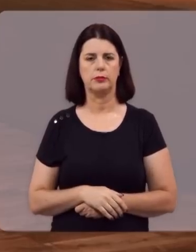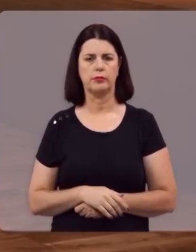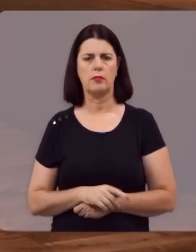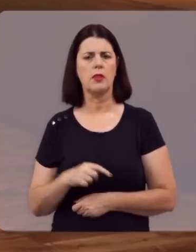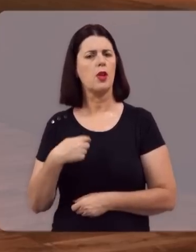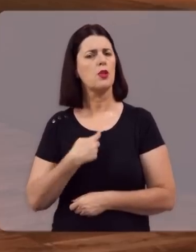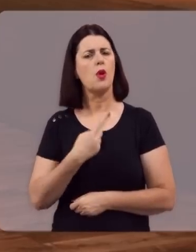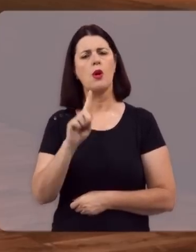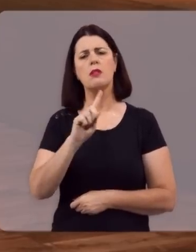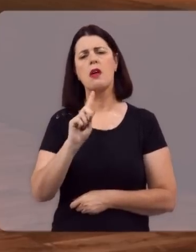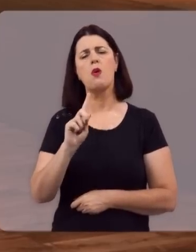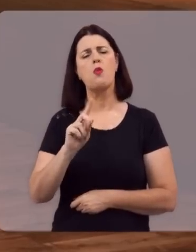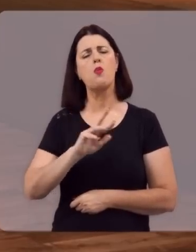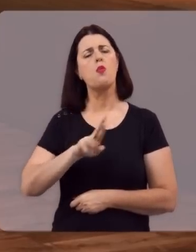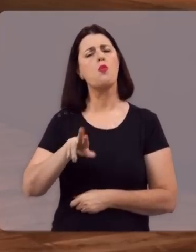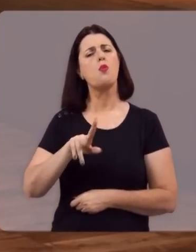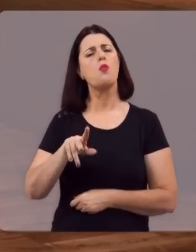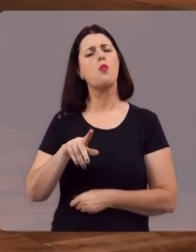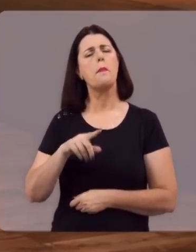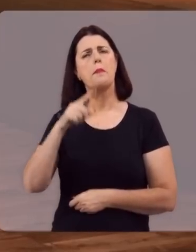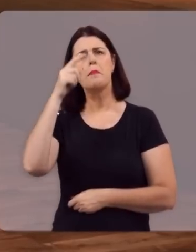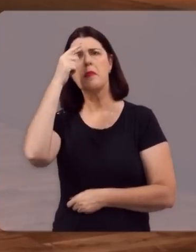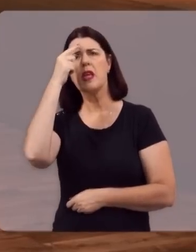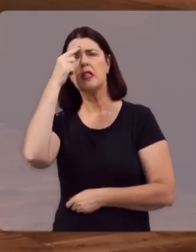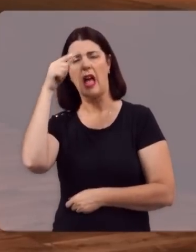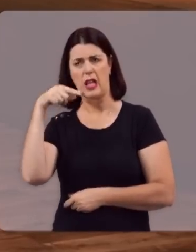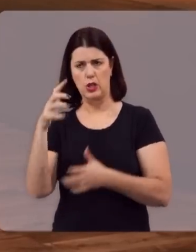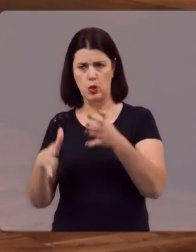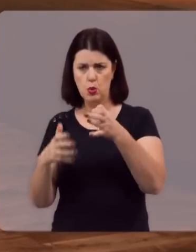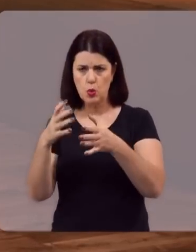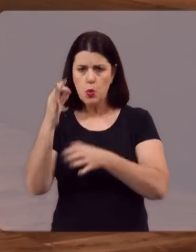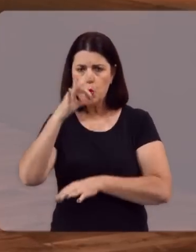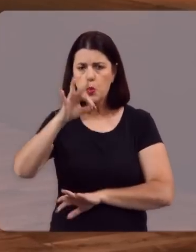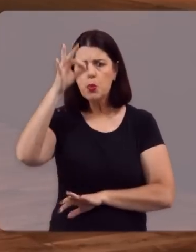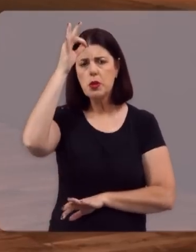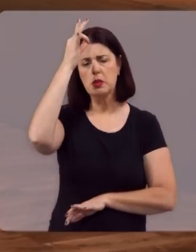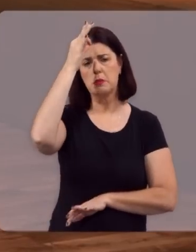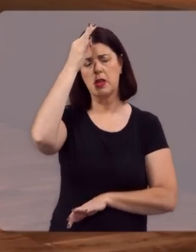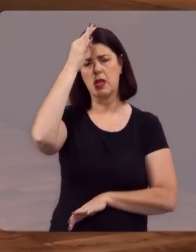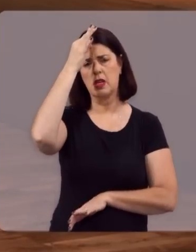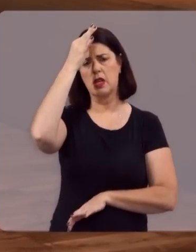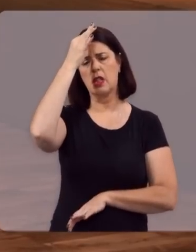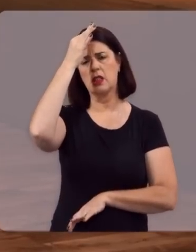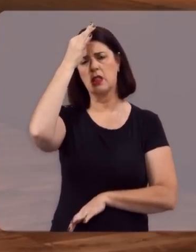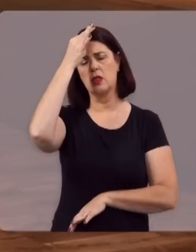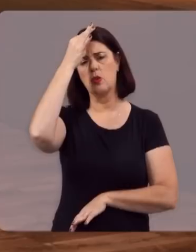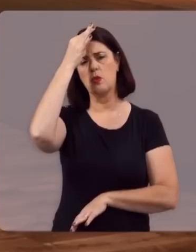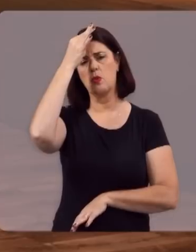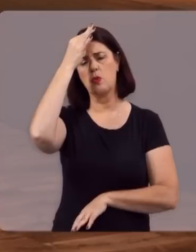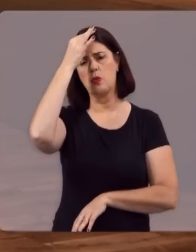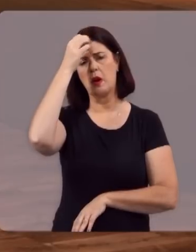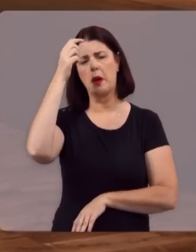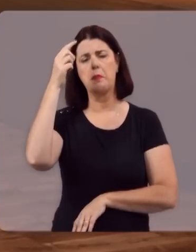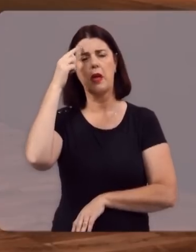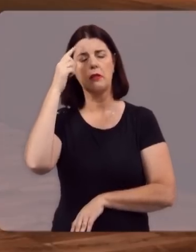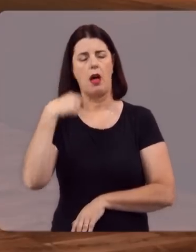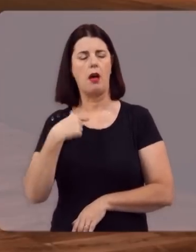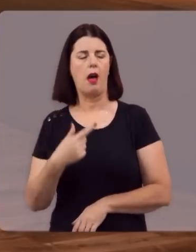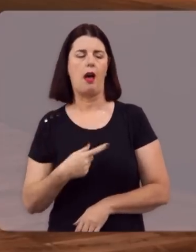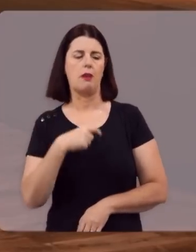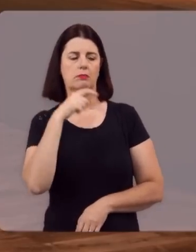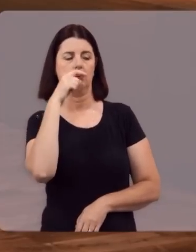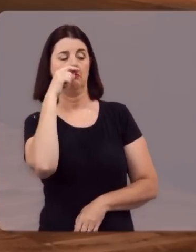Nós não devemos encarar esta luta espiritual com